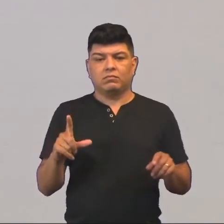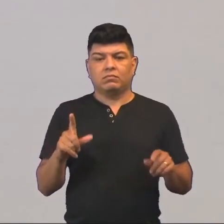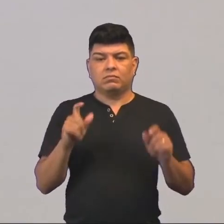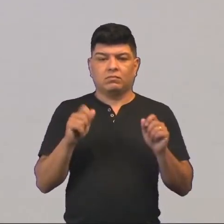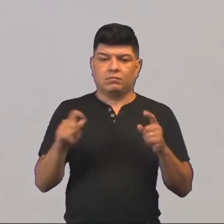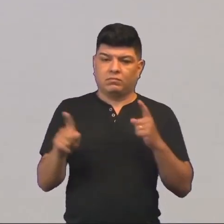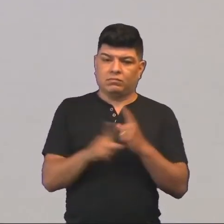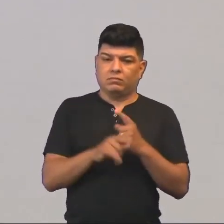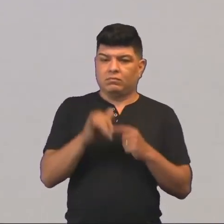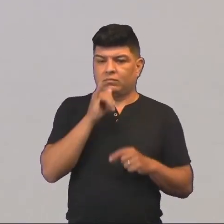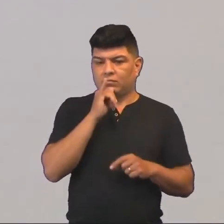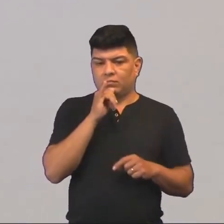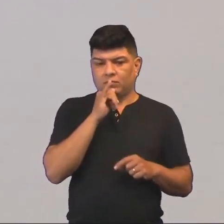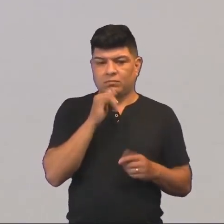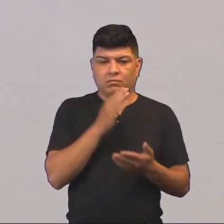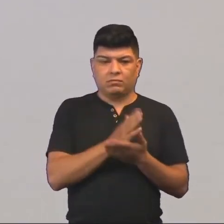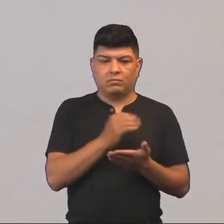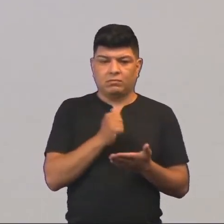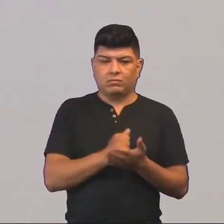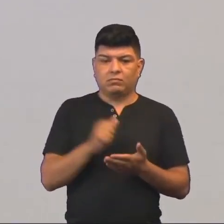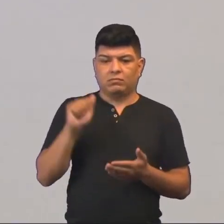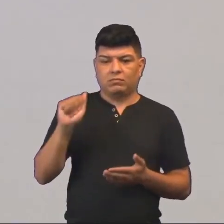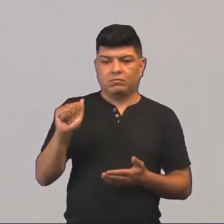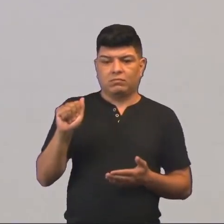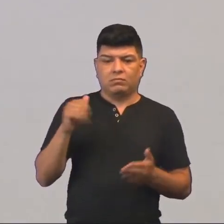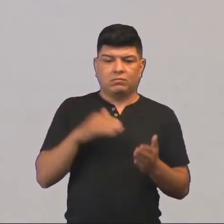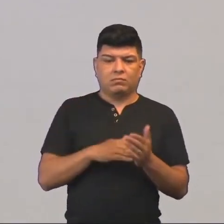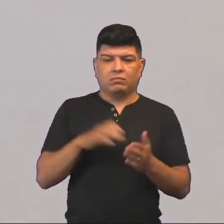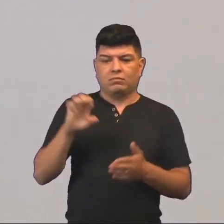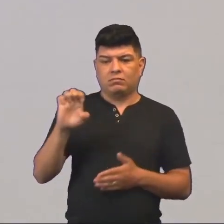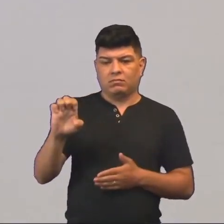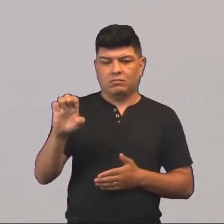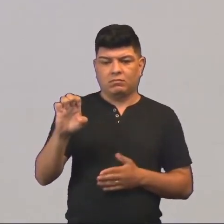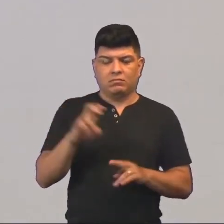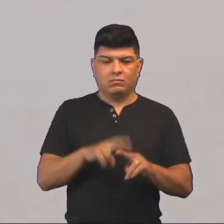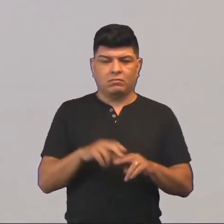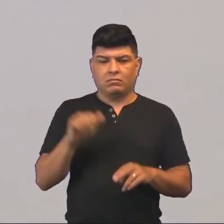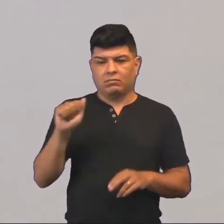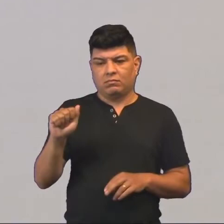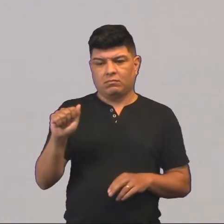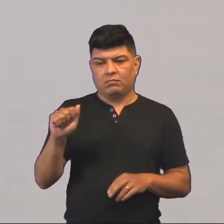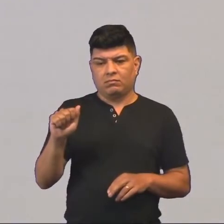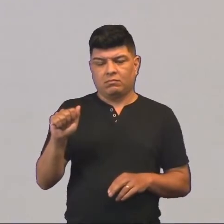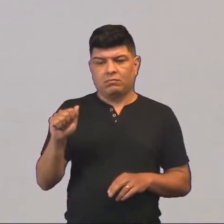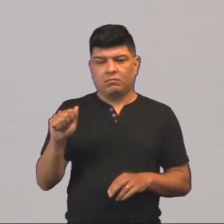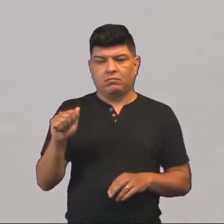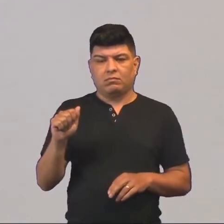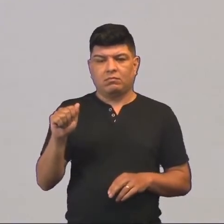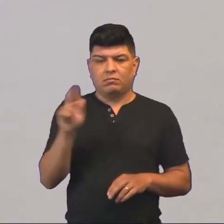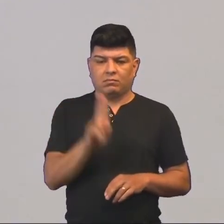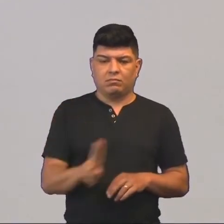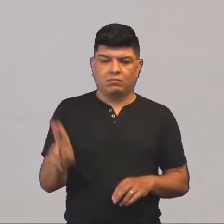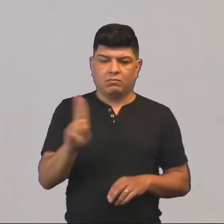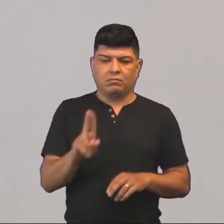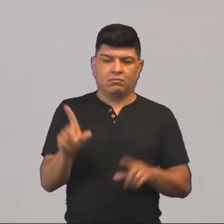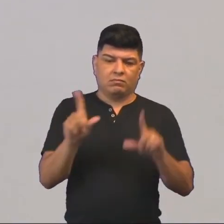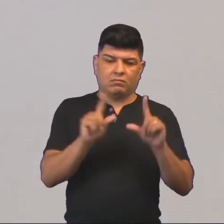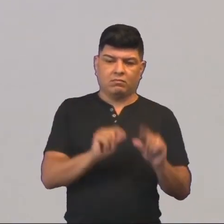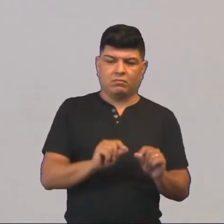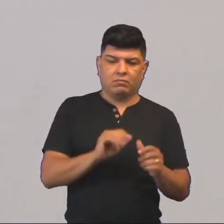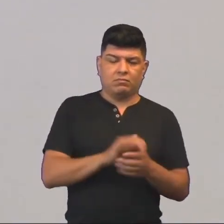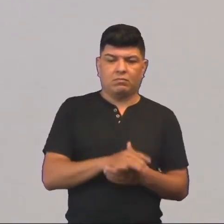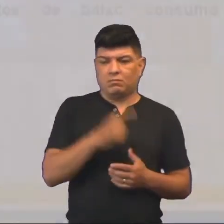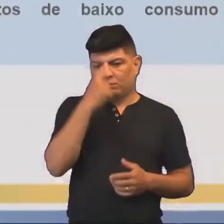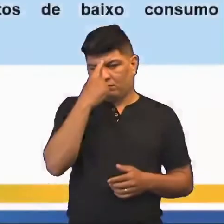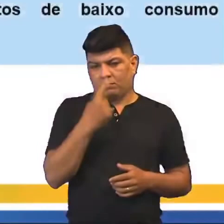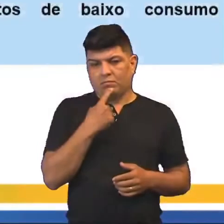você compra, por exemplo, eles são divididos lá de A até o E. E aí o A são aqueles que consomem menos energia. Aqui